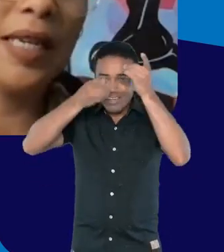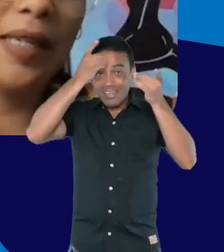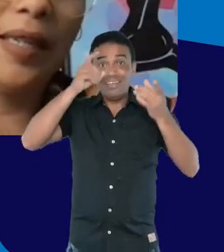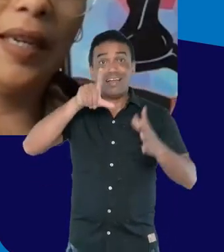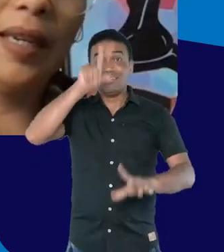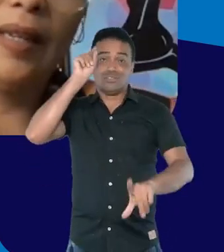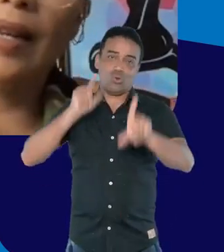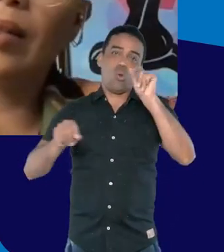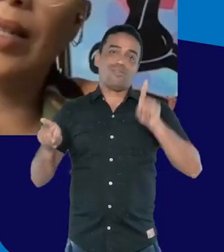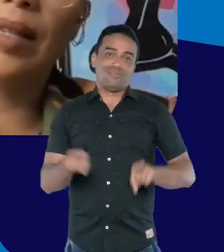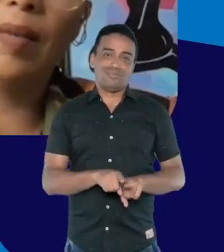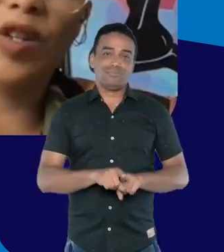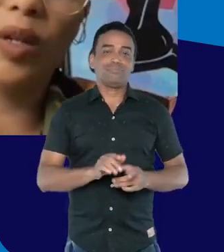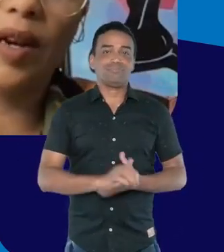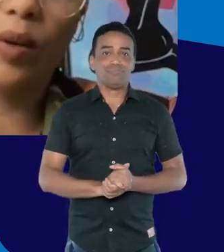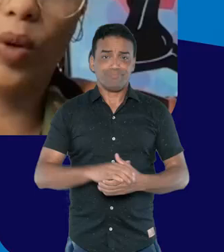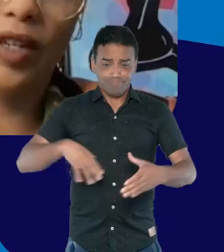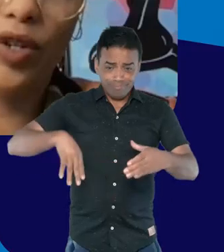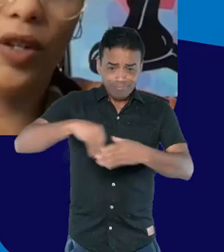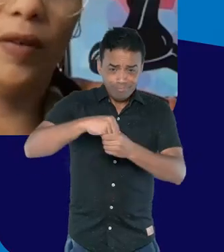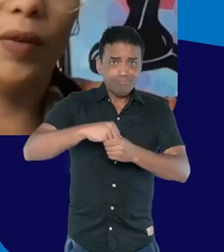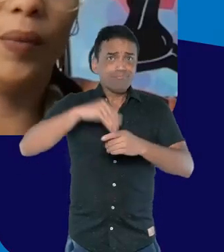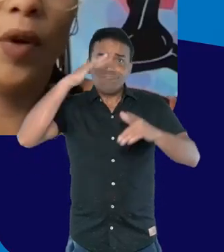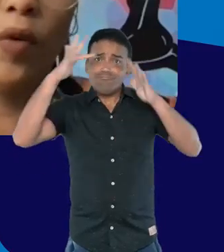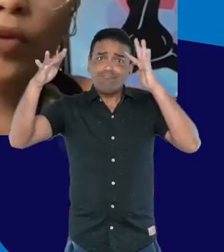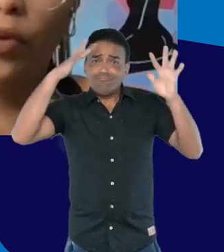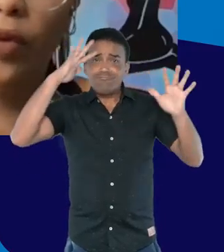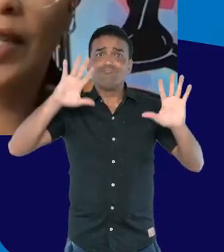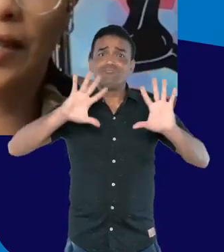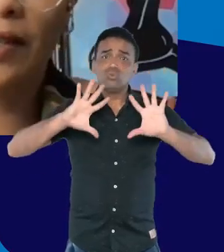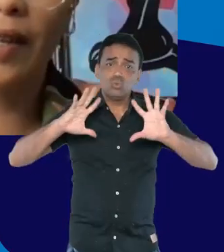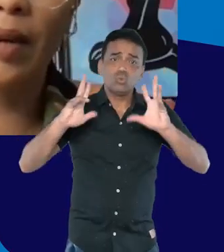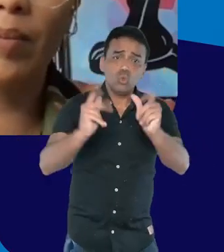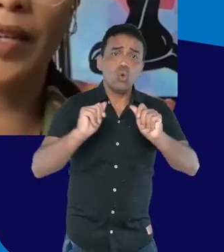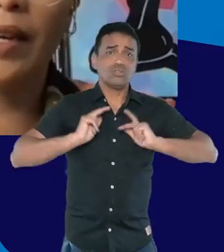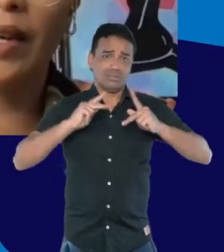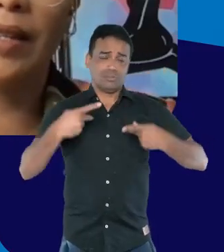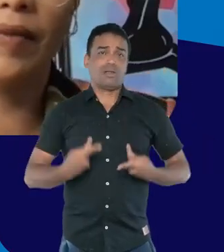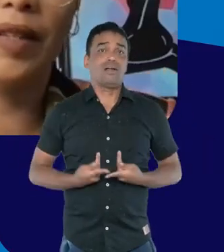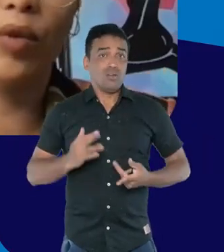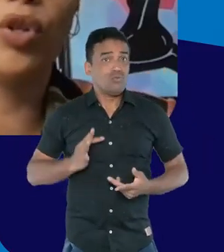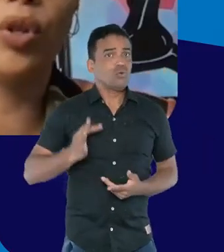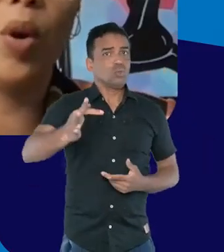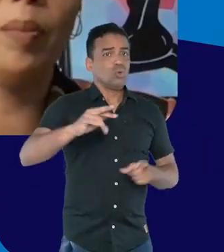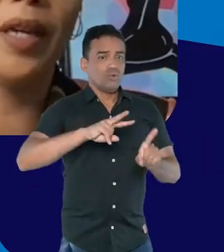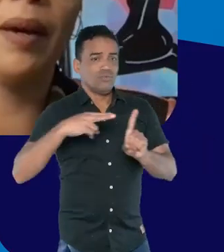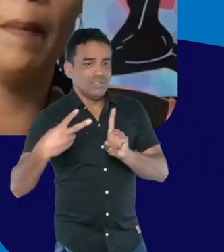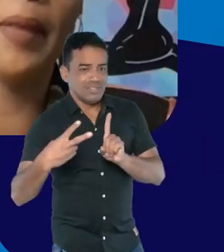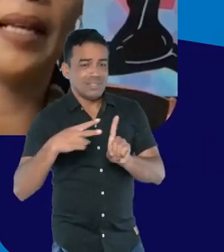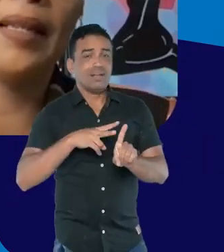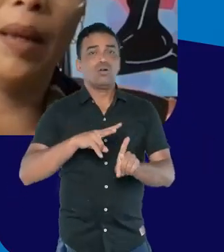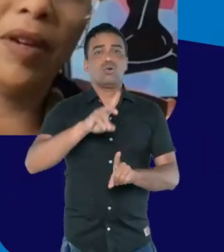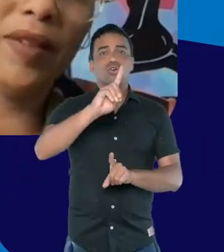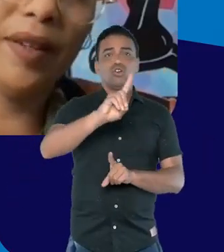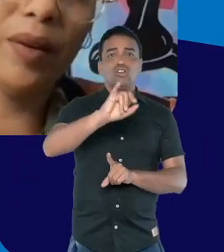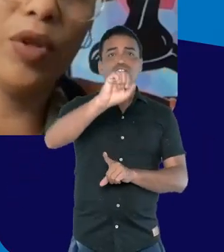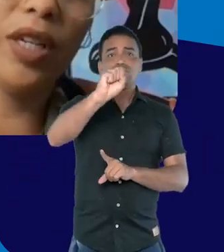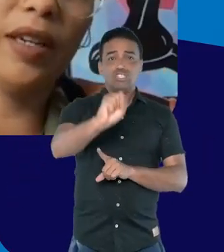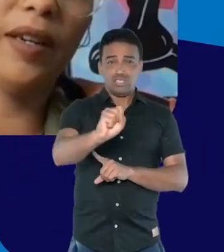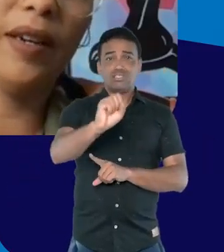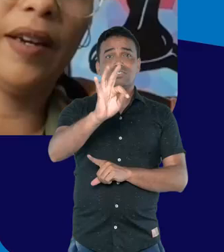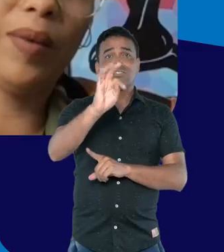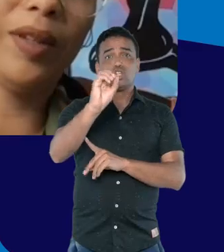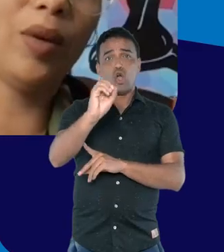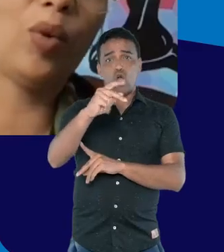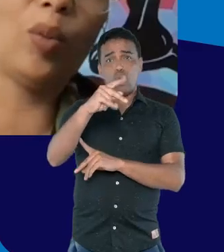Então, se dentro desse imaginário coletivo, o futuro vai ser sempre essa visão distópica, sempre a visão